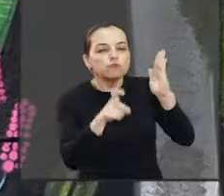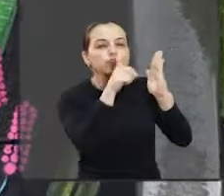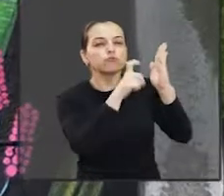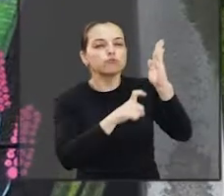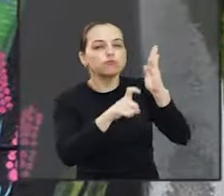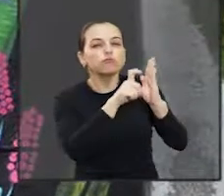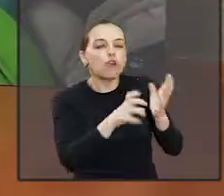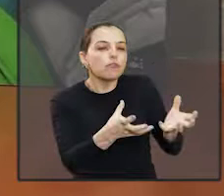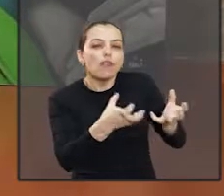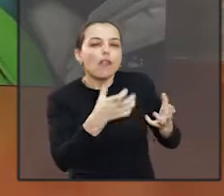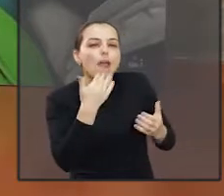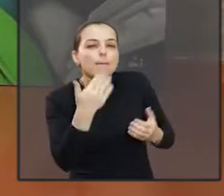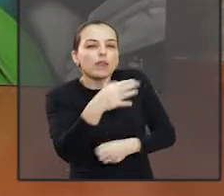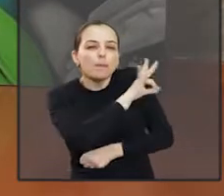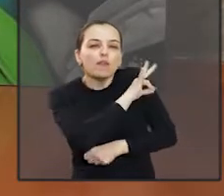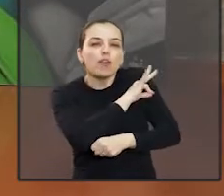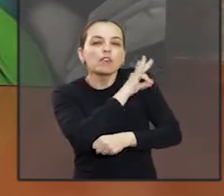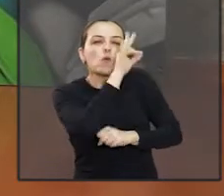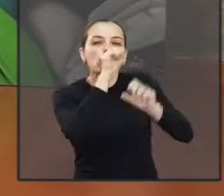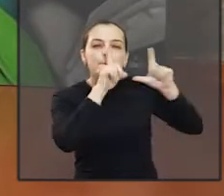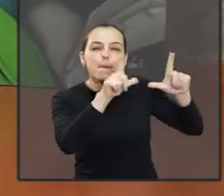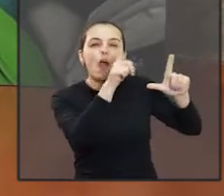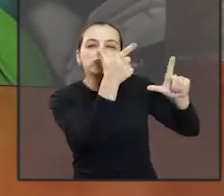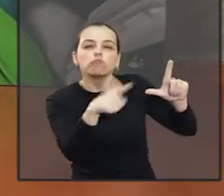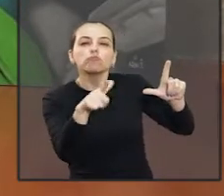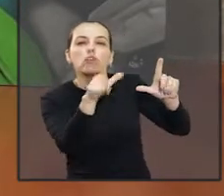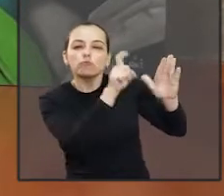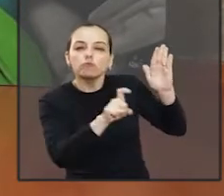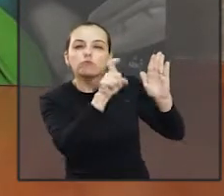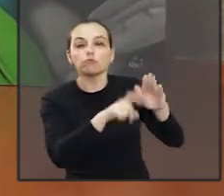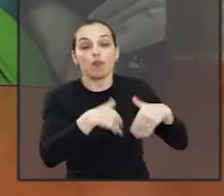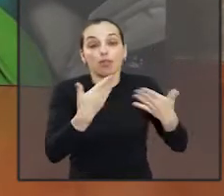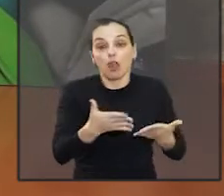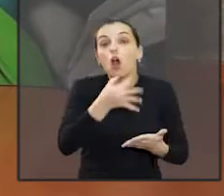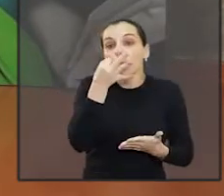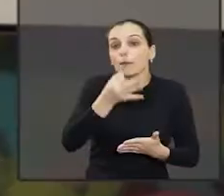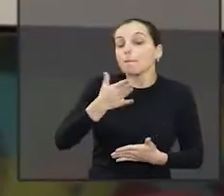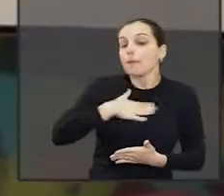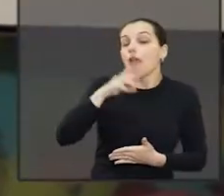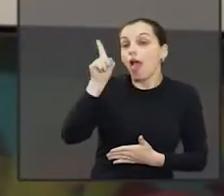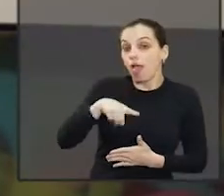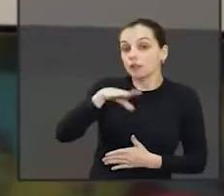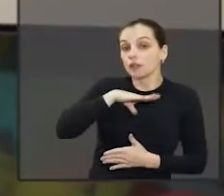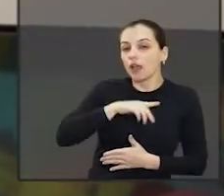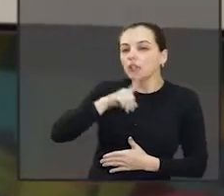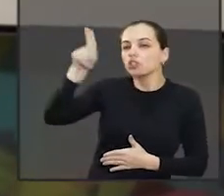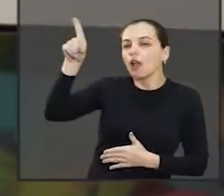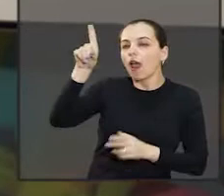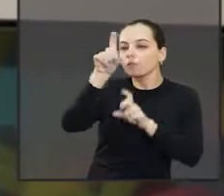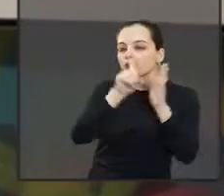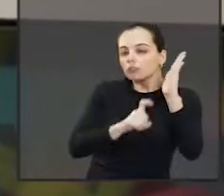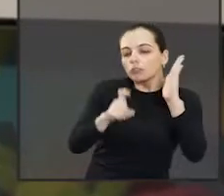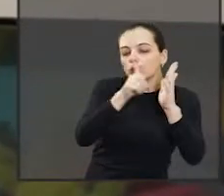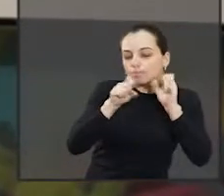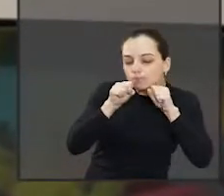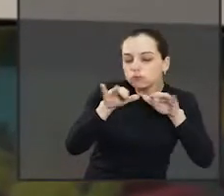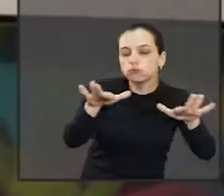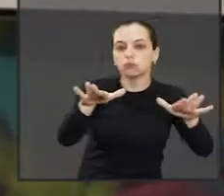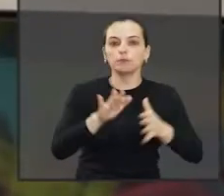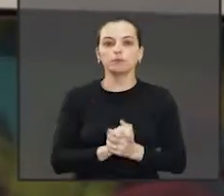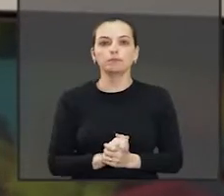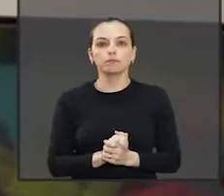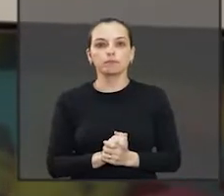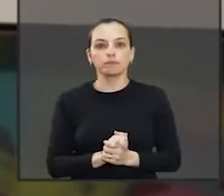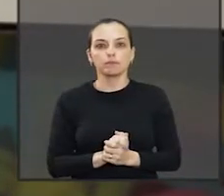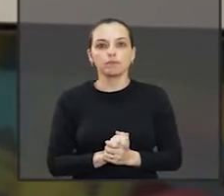liberar tal espaço. Então eu senti que a gente deu uma estimulada legal na cena, na cidade. O lance de você ser artista, além de ser algo